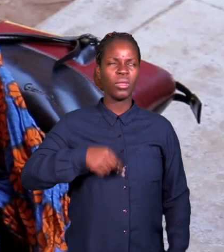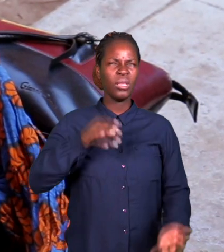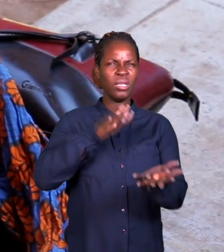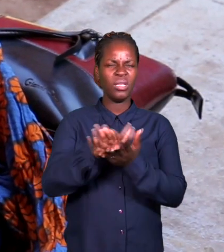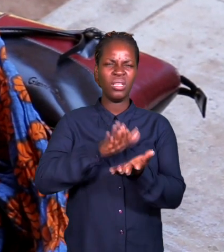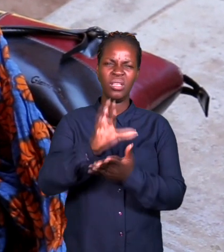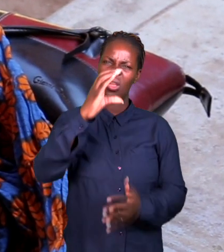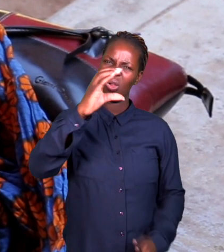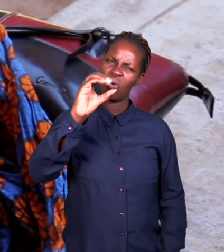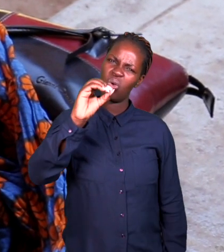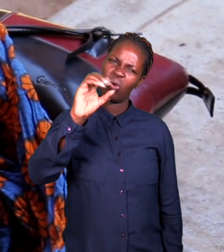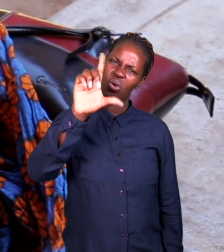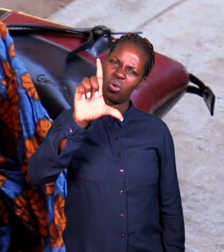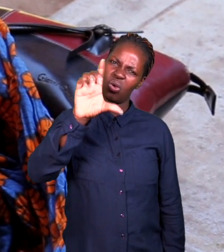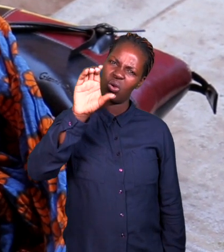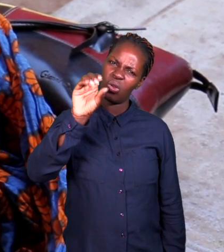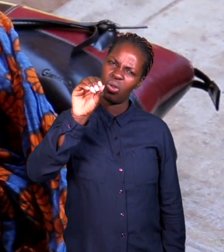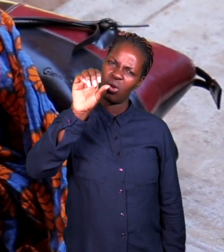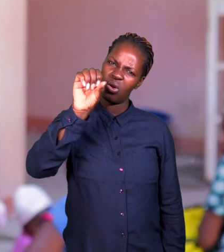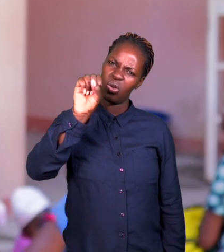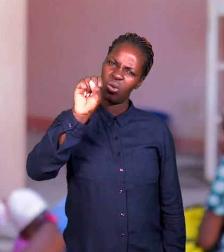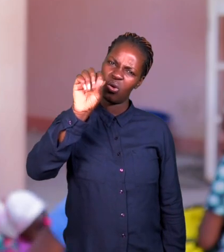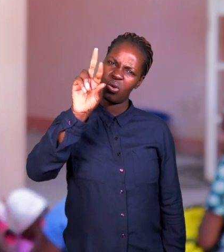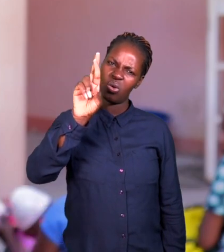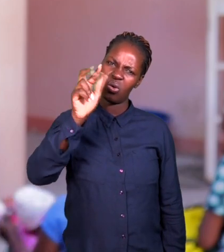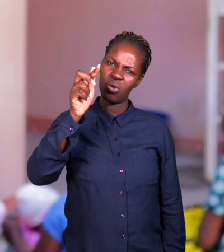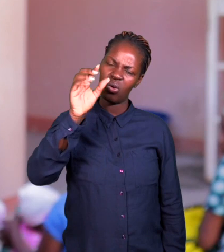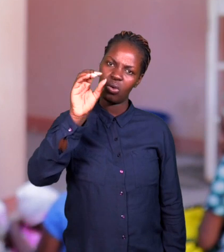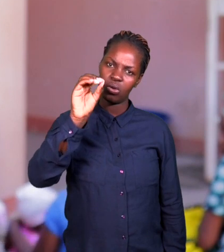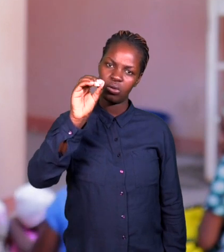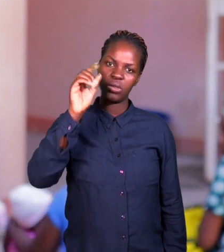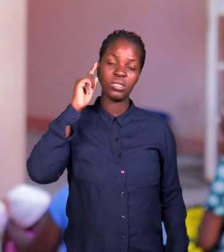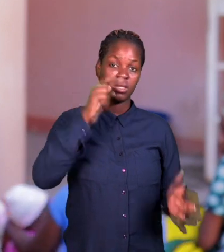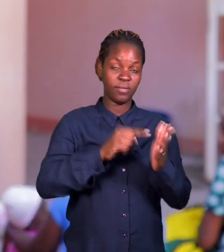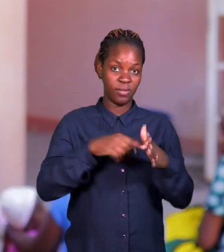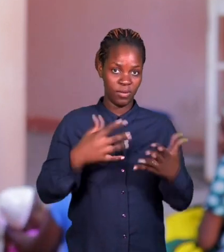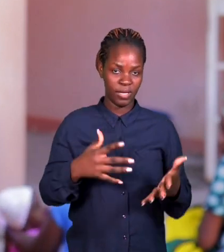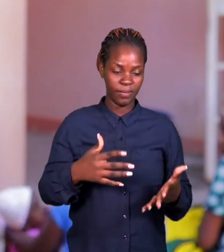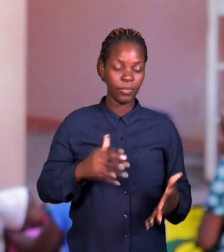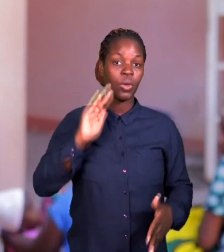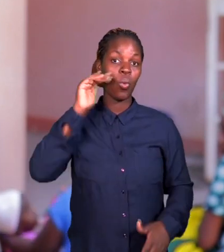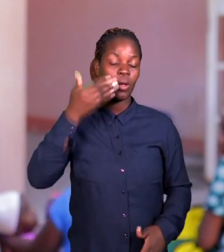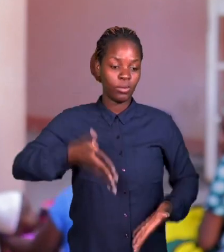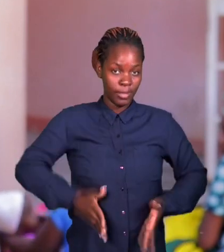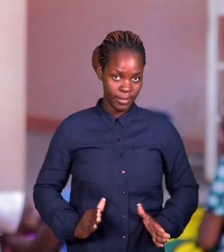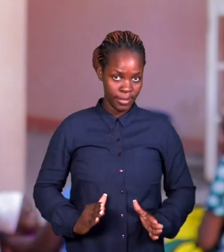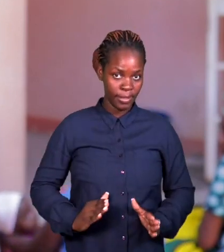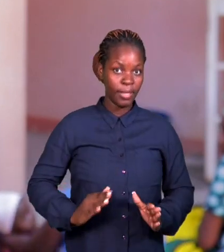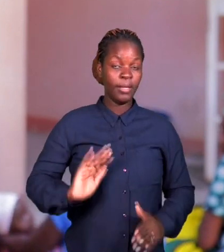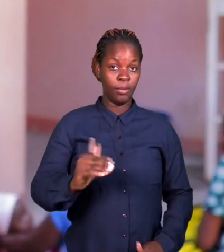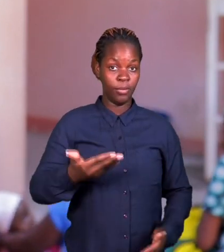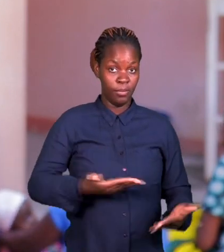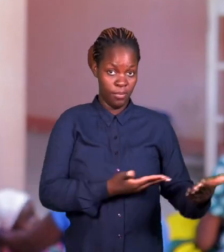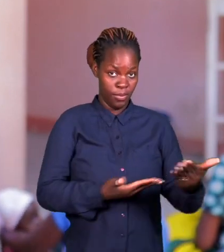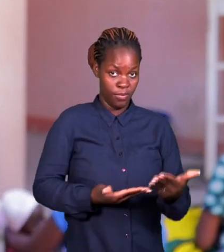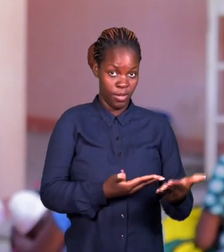Falar do colostro, estamos a falar do primeiro leite que é produzido, que até vai até ao quarto, até quinto dia.